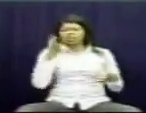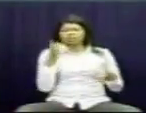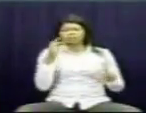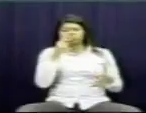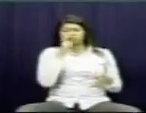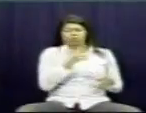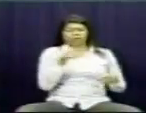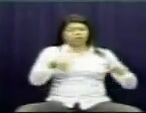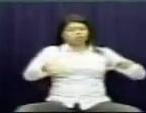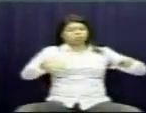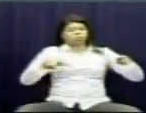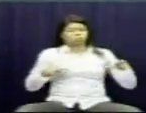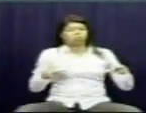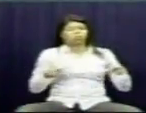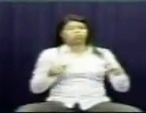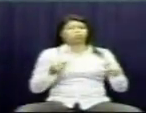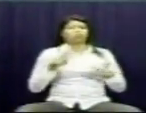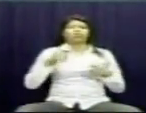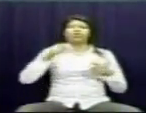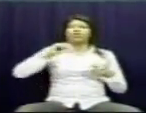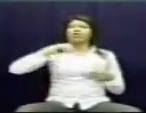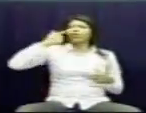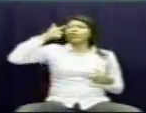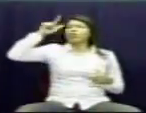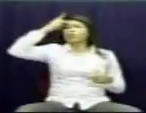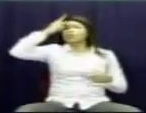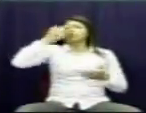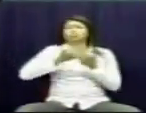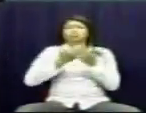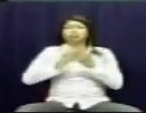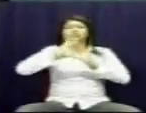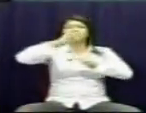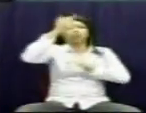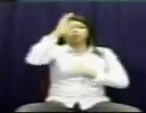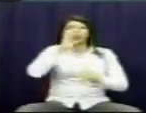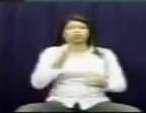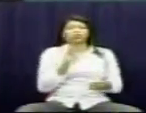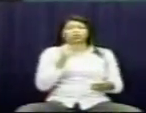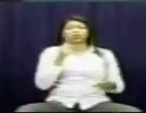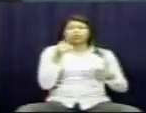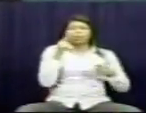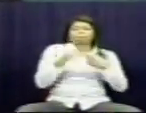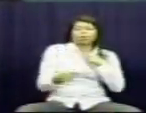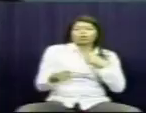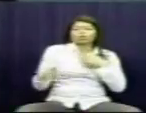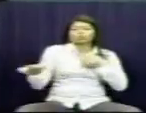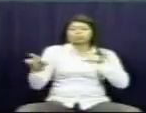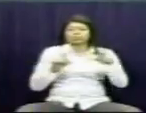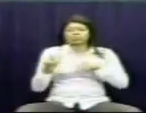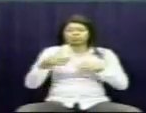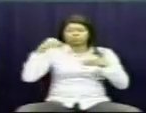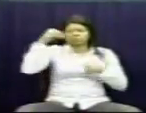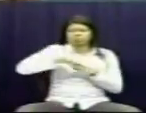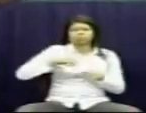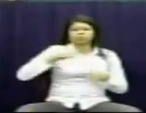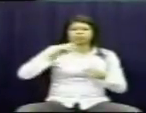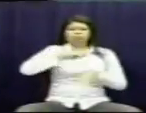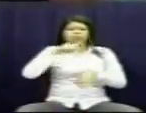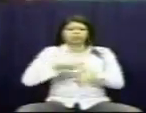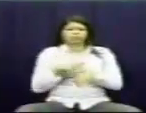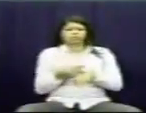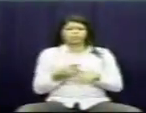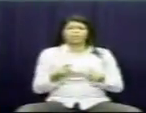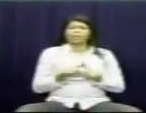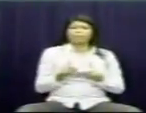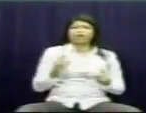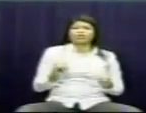nacional. Isso está escrito expressamente no caput do artigo 48 da LDB. Validou o diploma, esse diploma